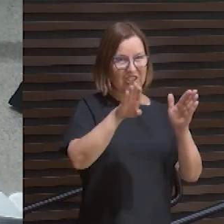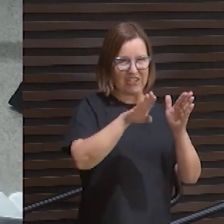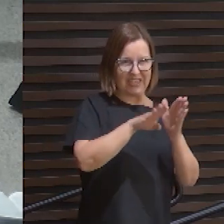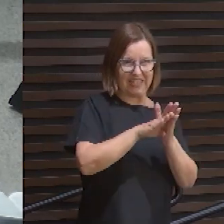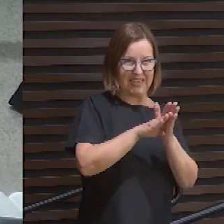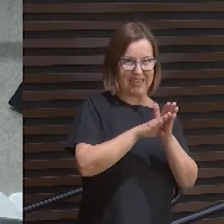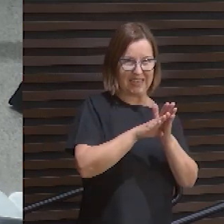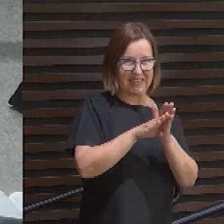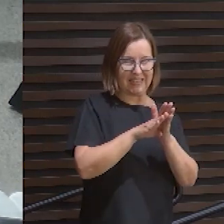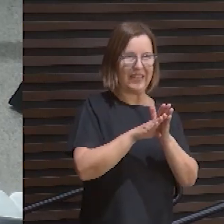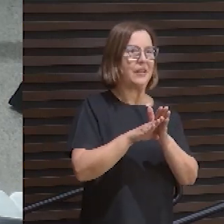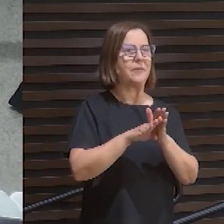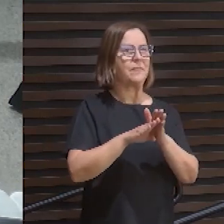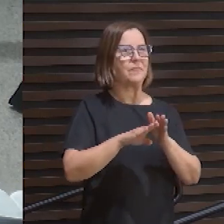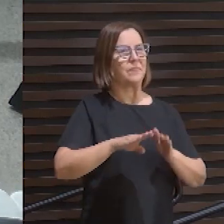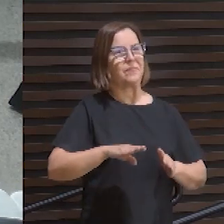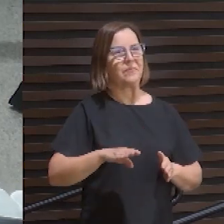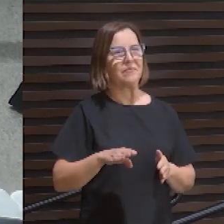dele.